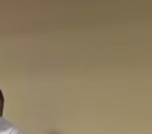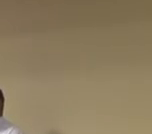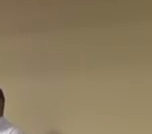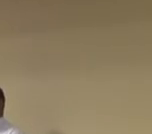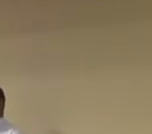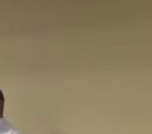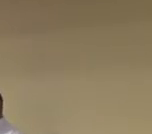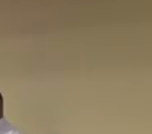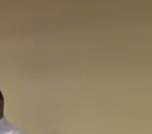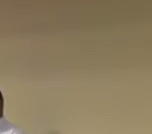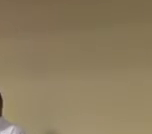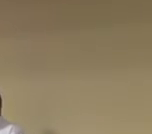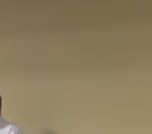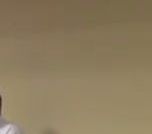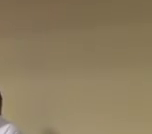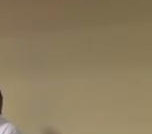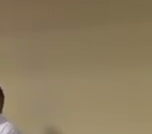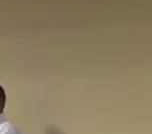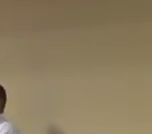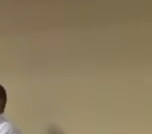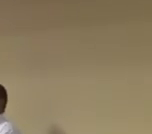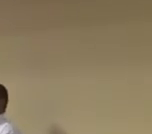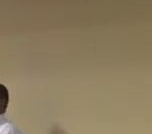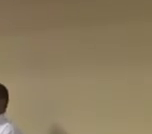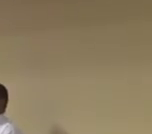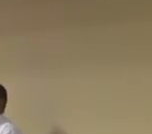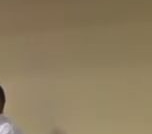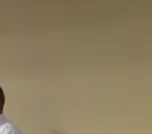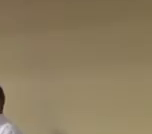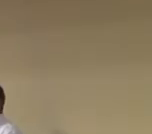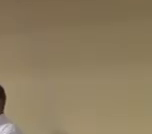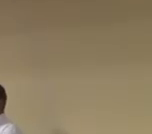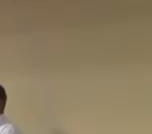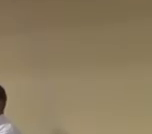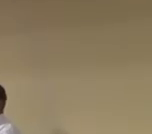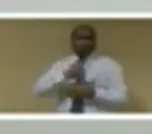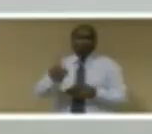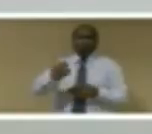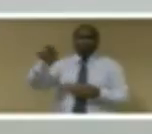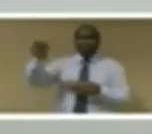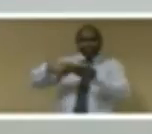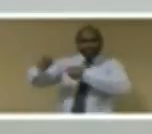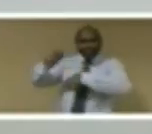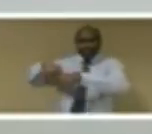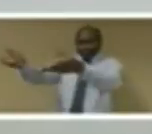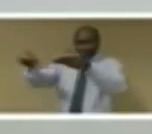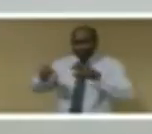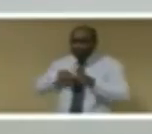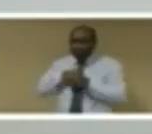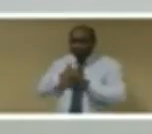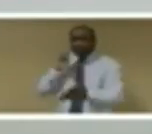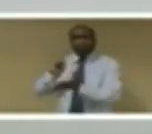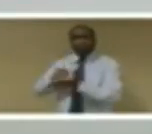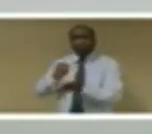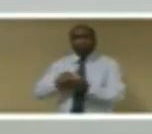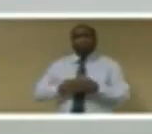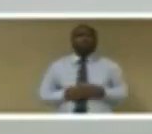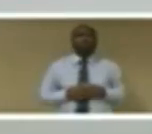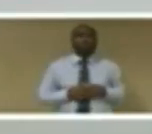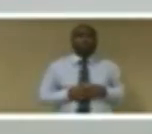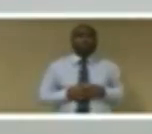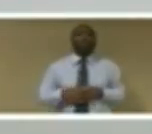de natureza interna pontuou a ausência de transparência das contratações ou aquisições